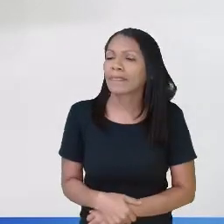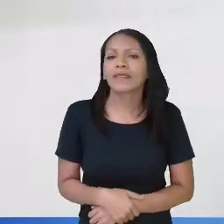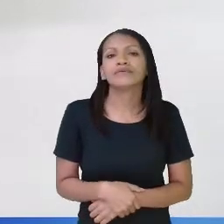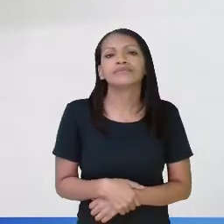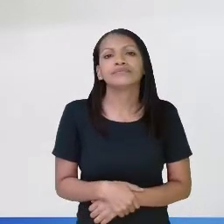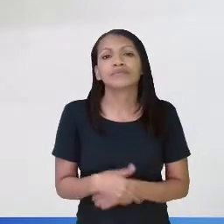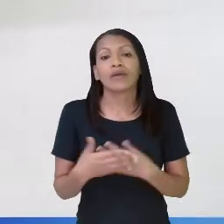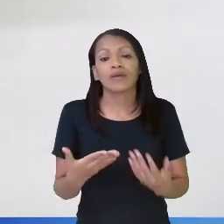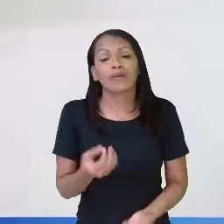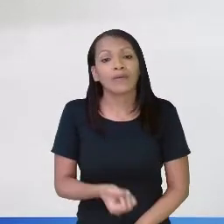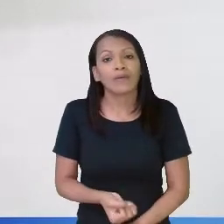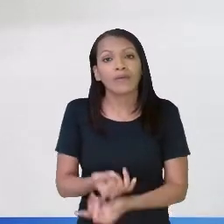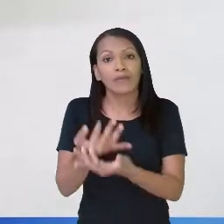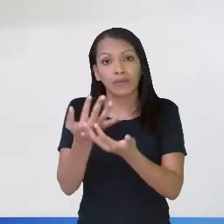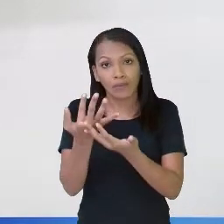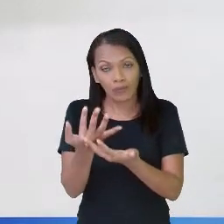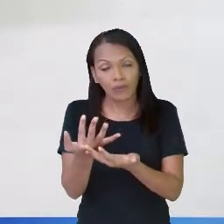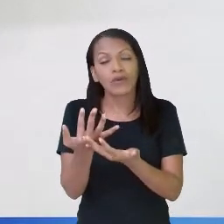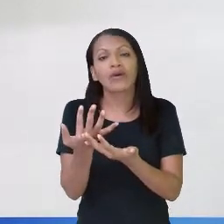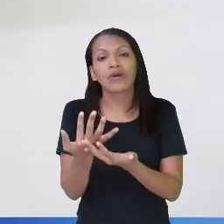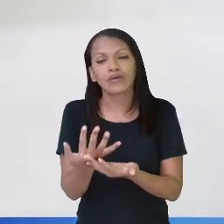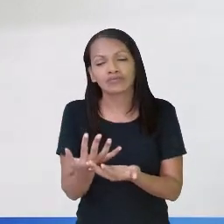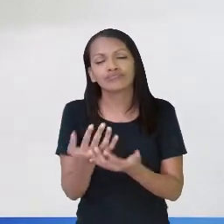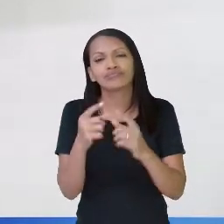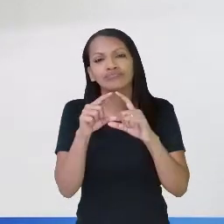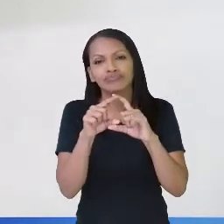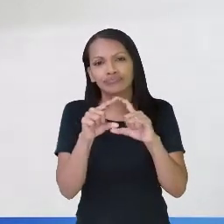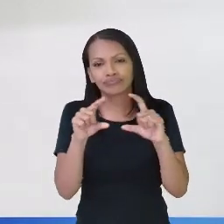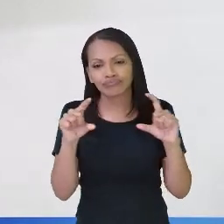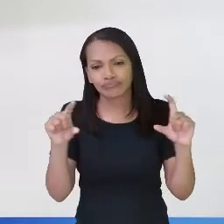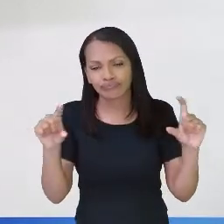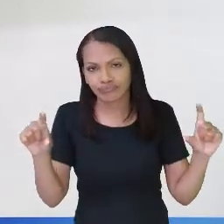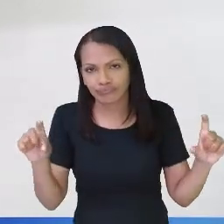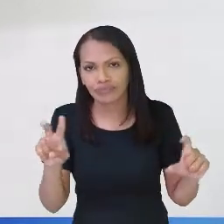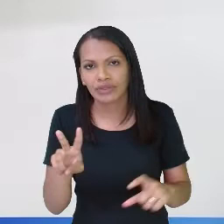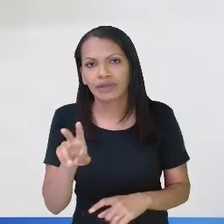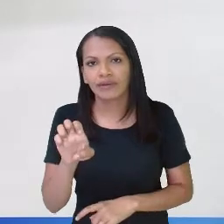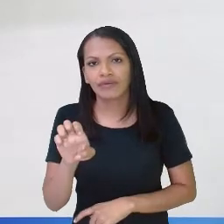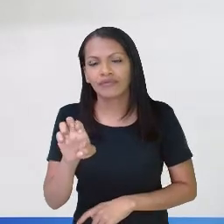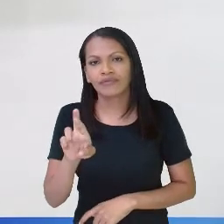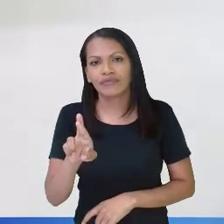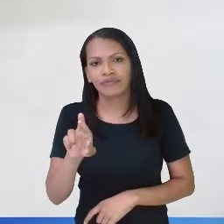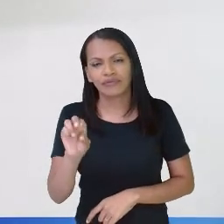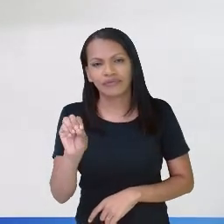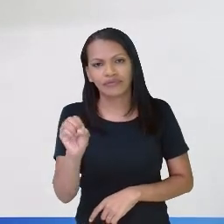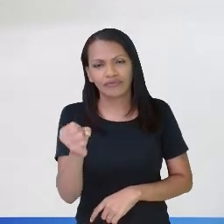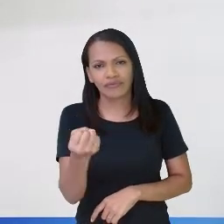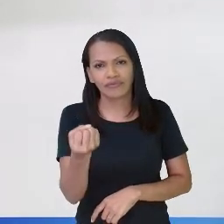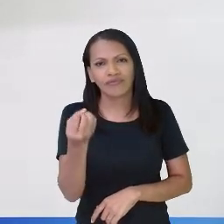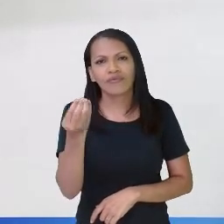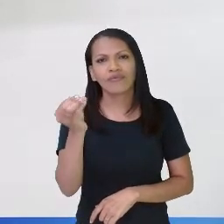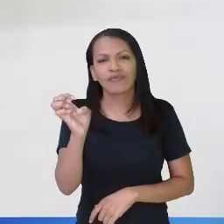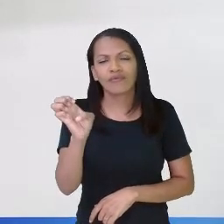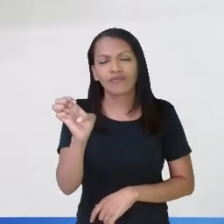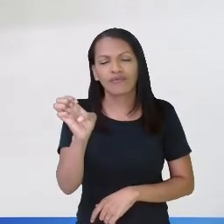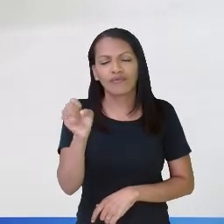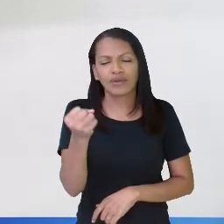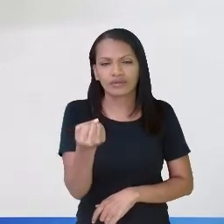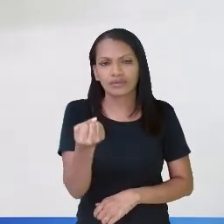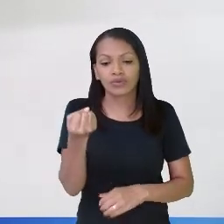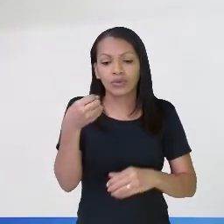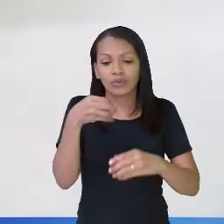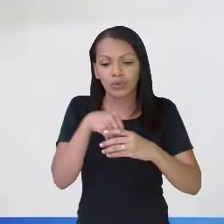corrido, o poema é escrito em versos que se agrupam, na maioria das vezes, em estrofes. Mas já te convido para a